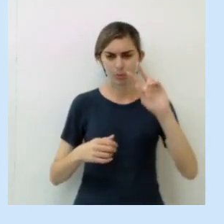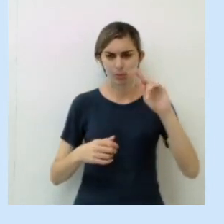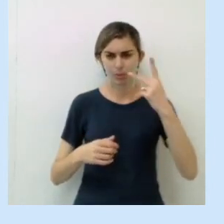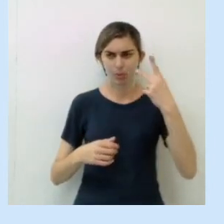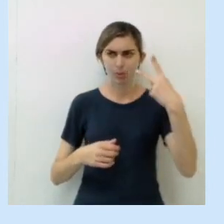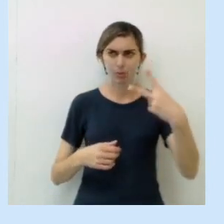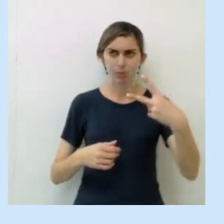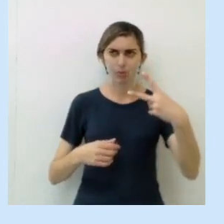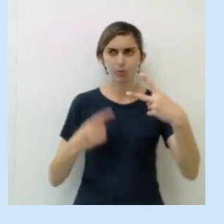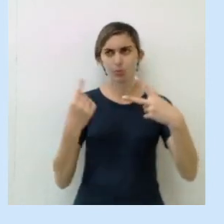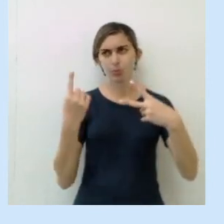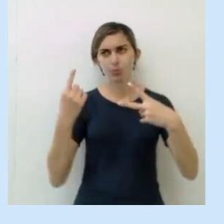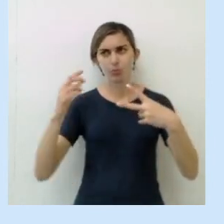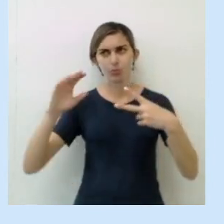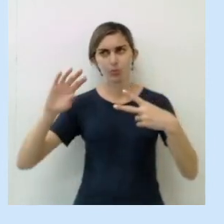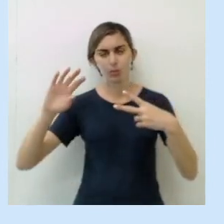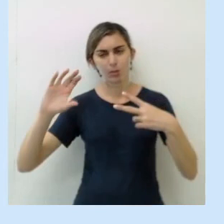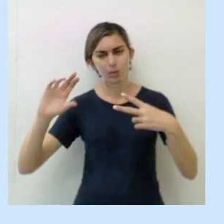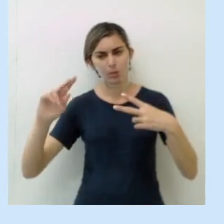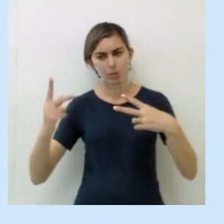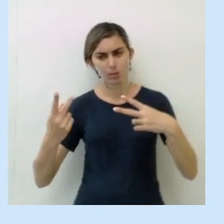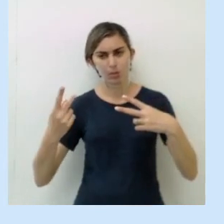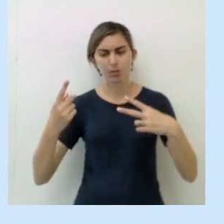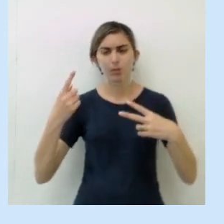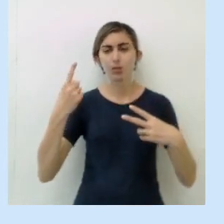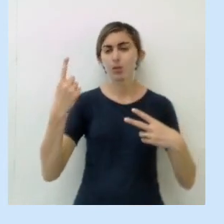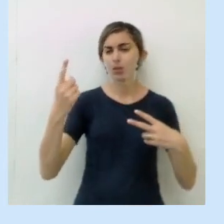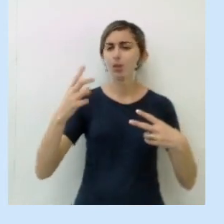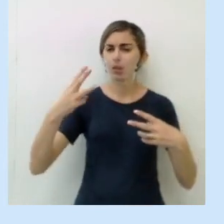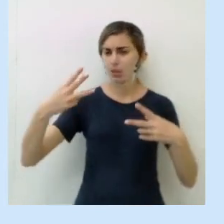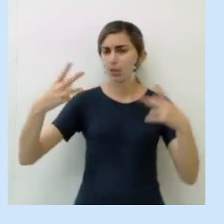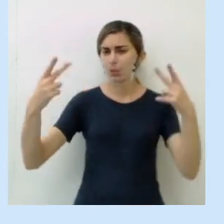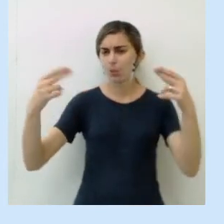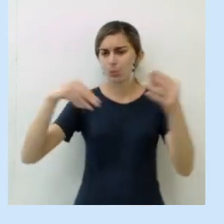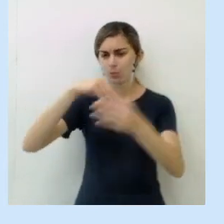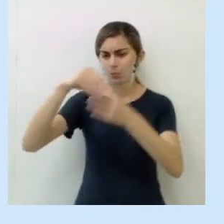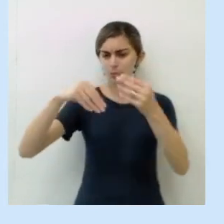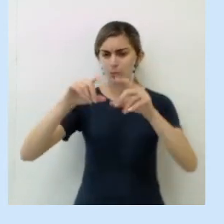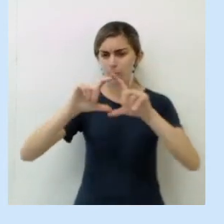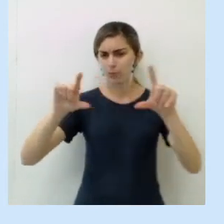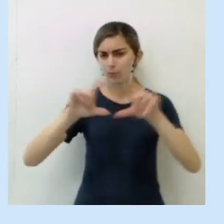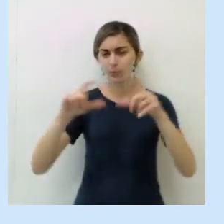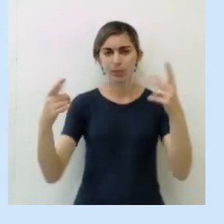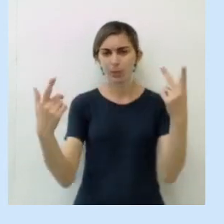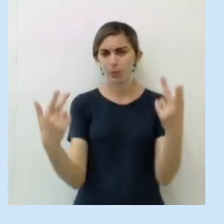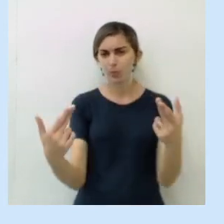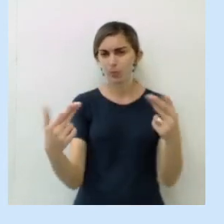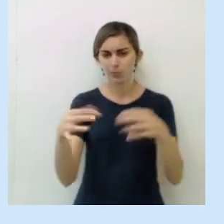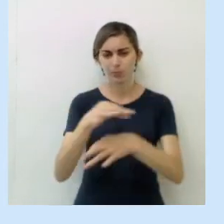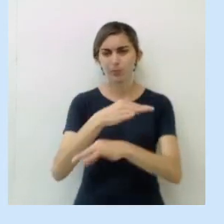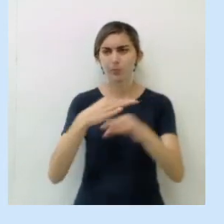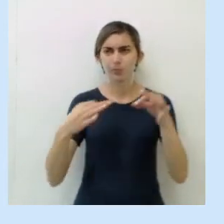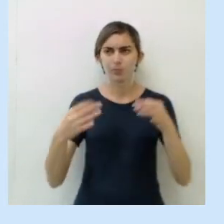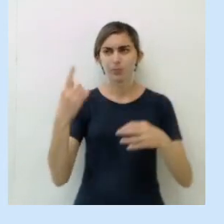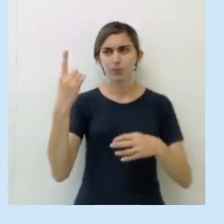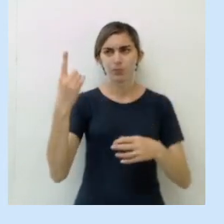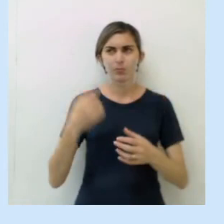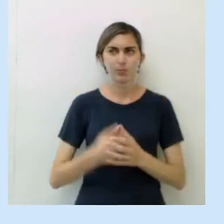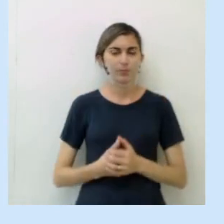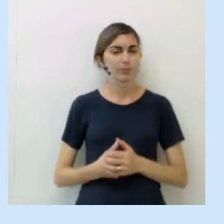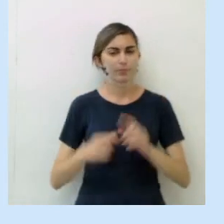H2, 1H e aqui 3H, ele vai ter a mesma forma molecular que esse carinha aqui, ó, que é